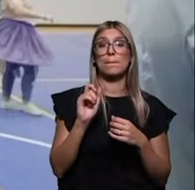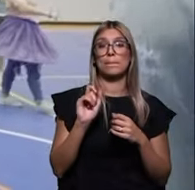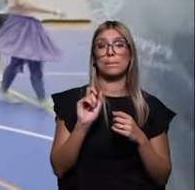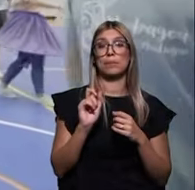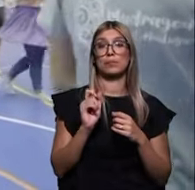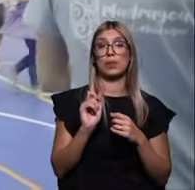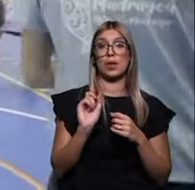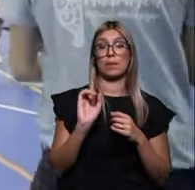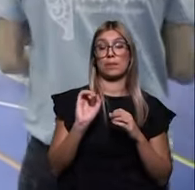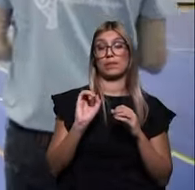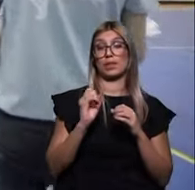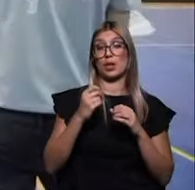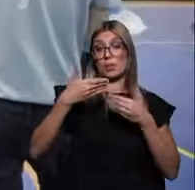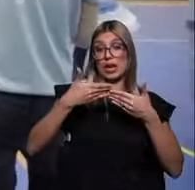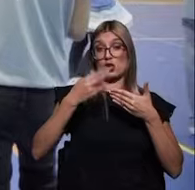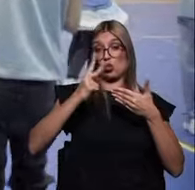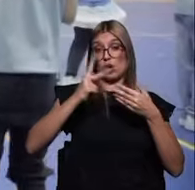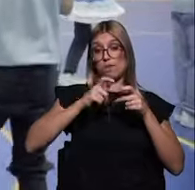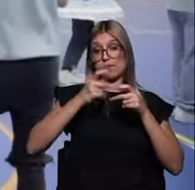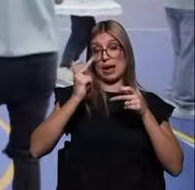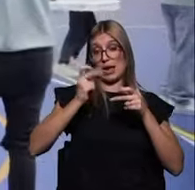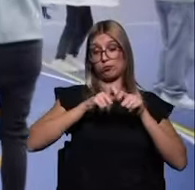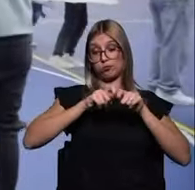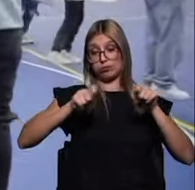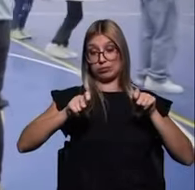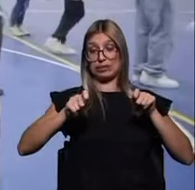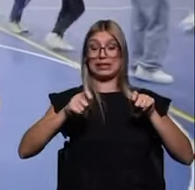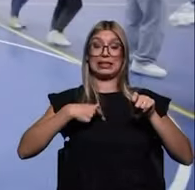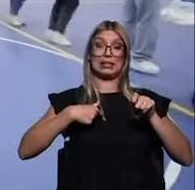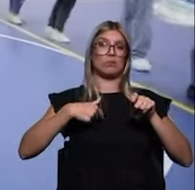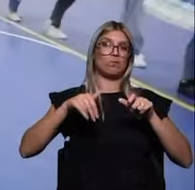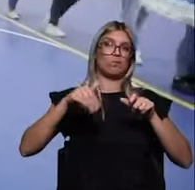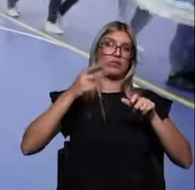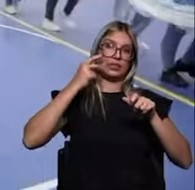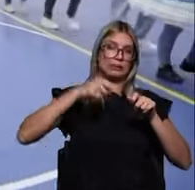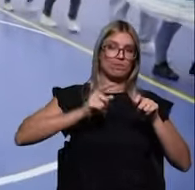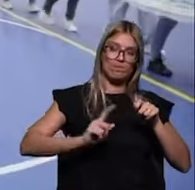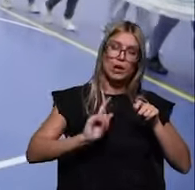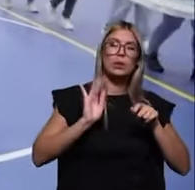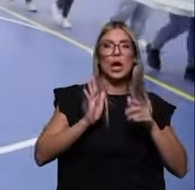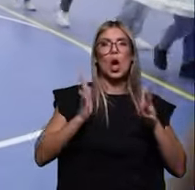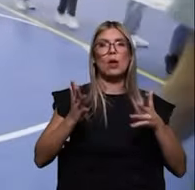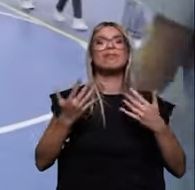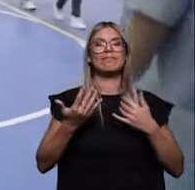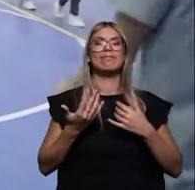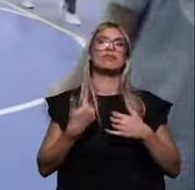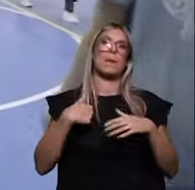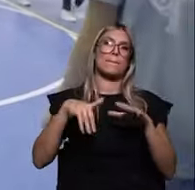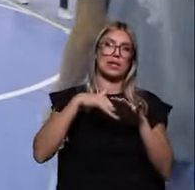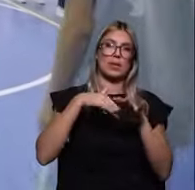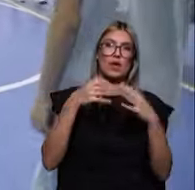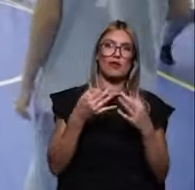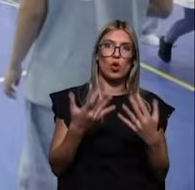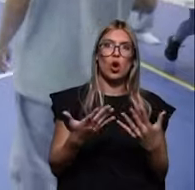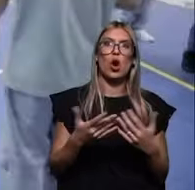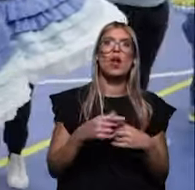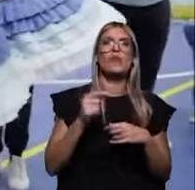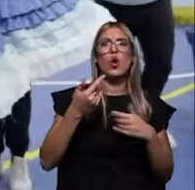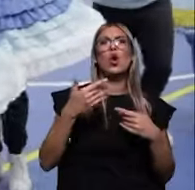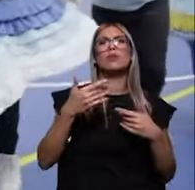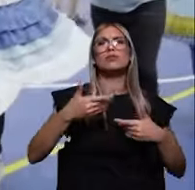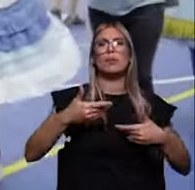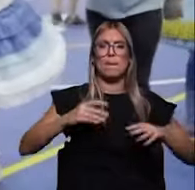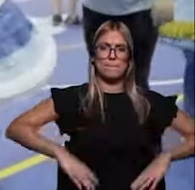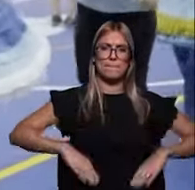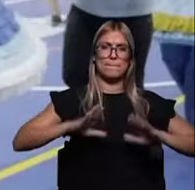vivi aqui, mas no terceiro ano sim. Por isso fiquei muito feliz e desde então eu tive até convites para outras marchas, mas